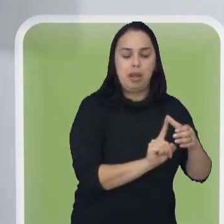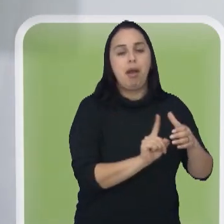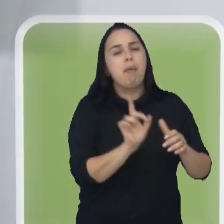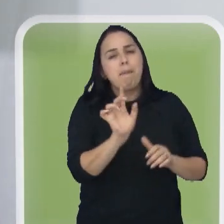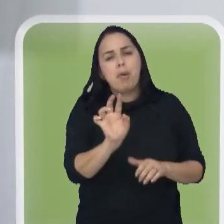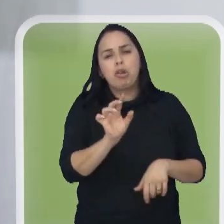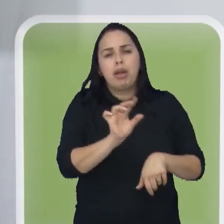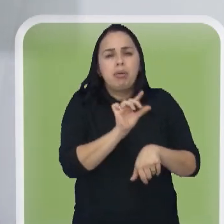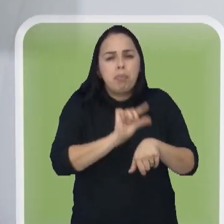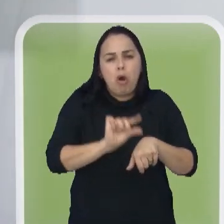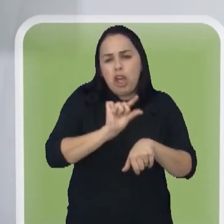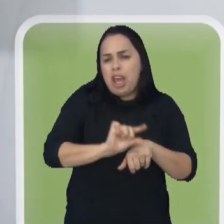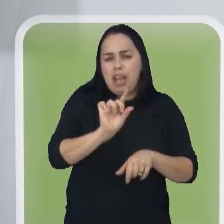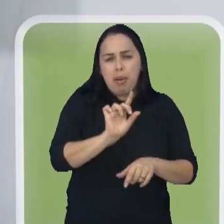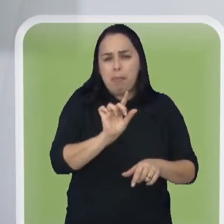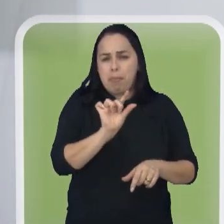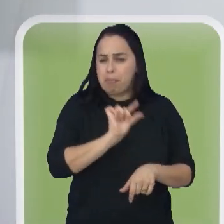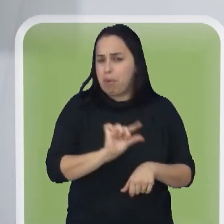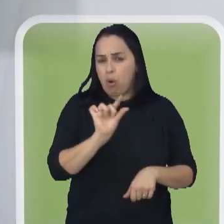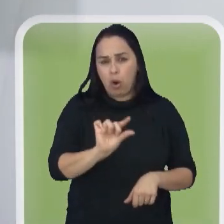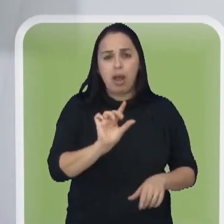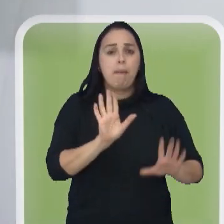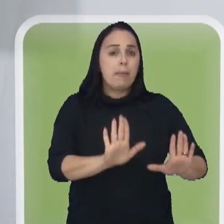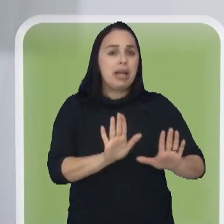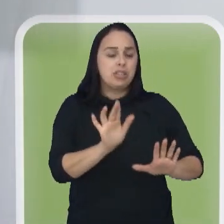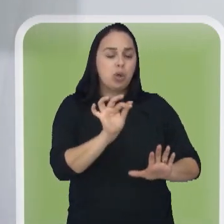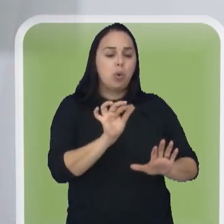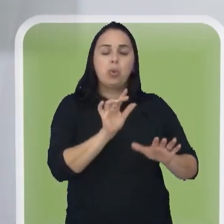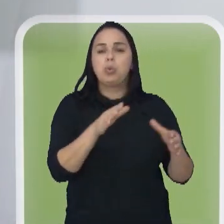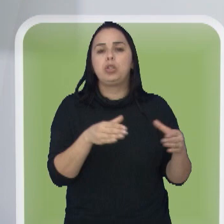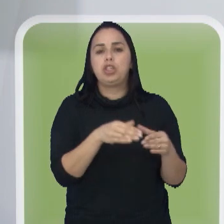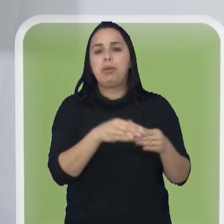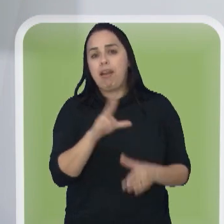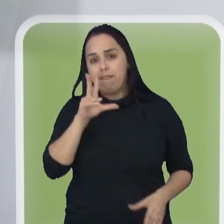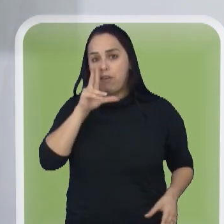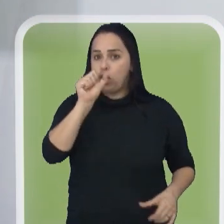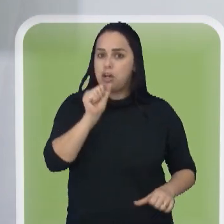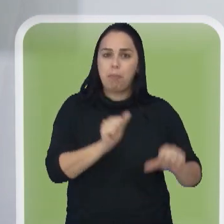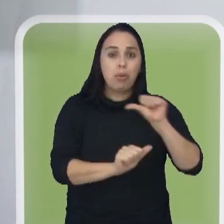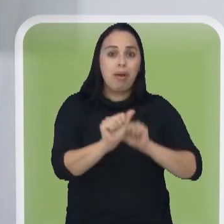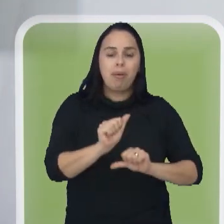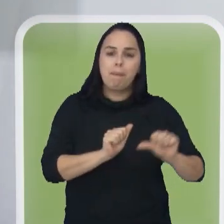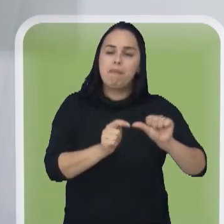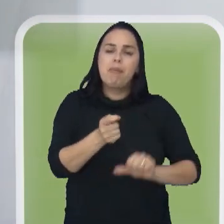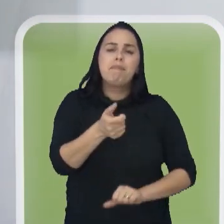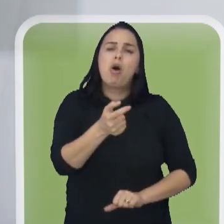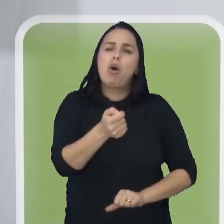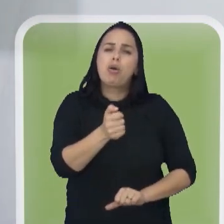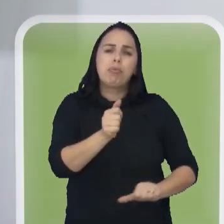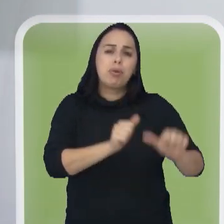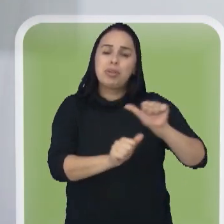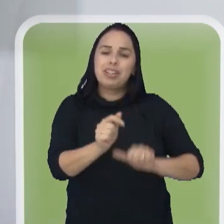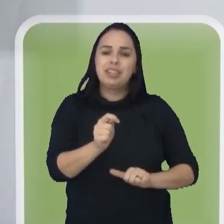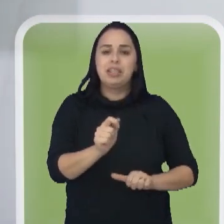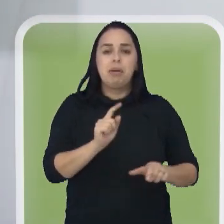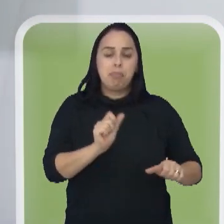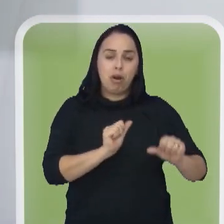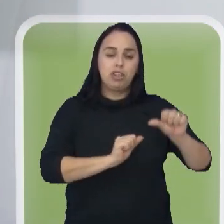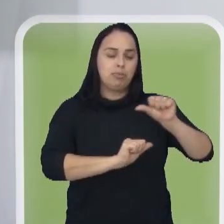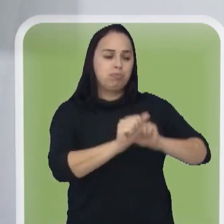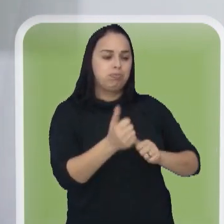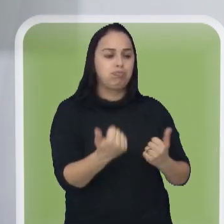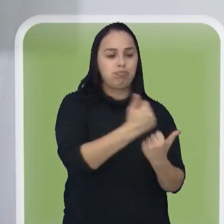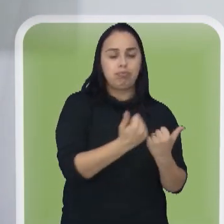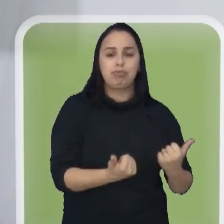pouco, né? Então, mas acaba, como o time é muito sólido, ele acaba não mudando tanto, né? Então, tem peças para repor, então pode girar mais